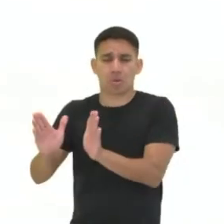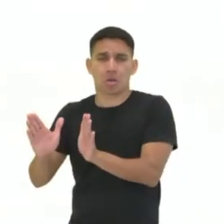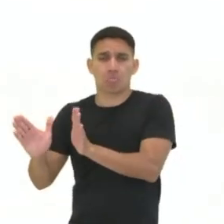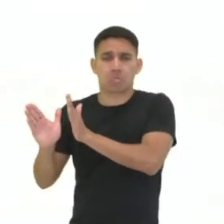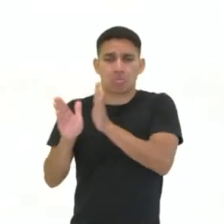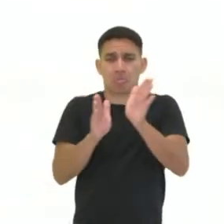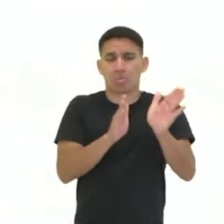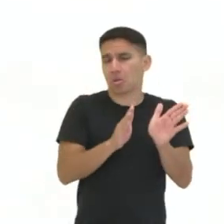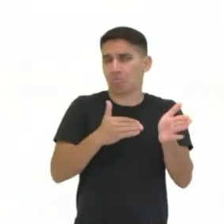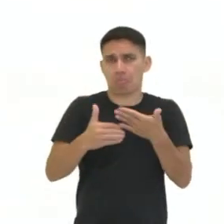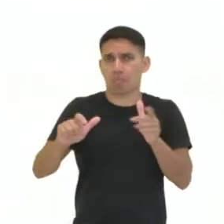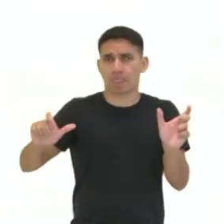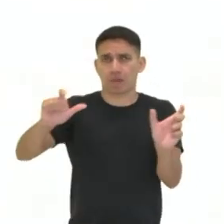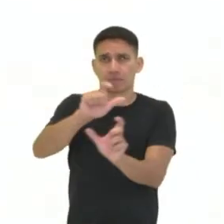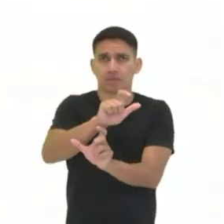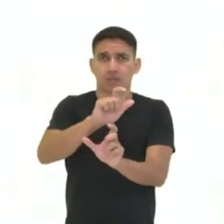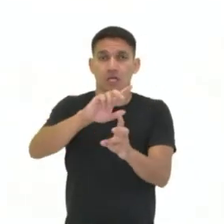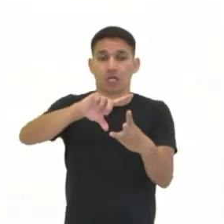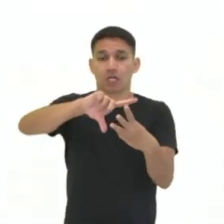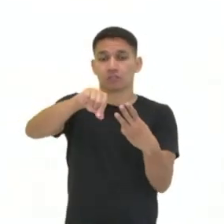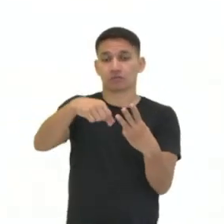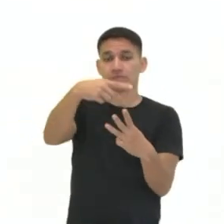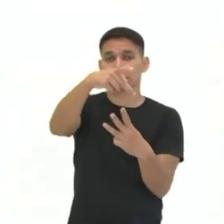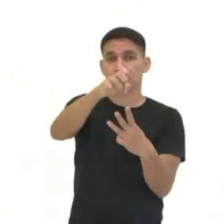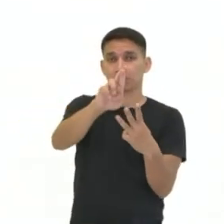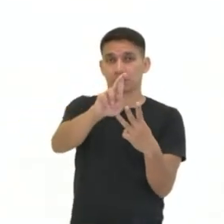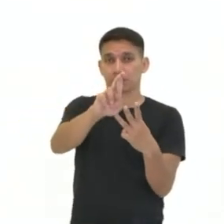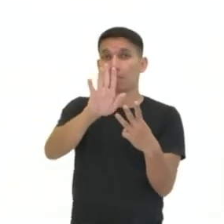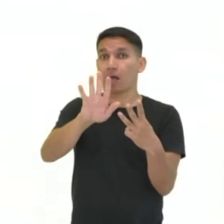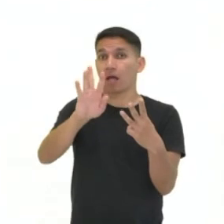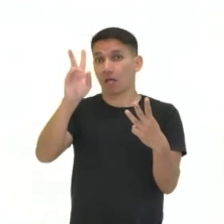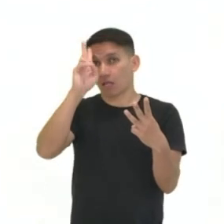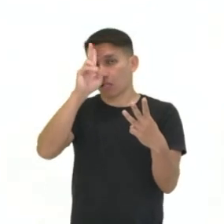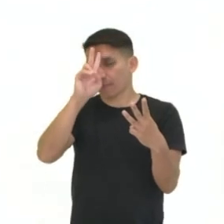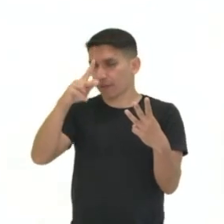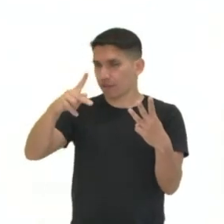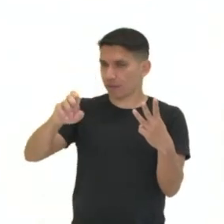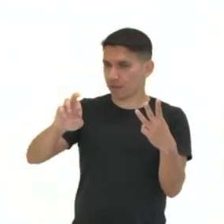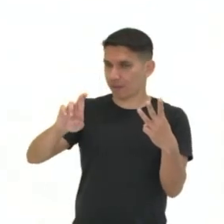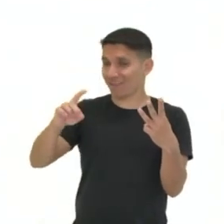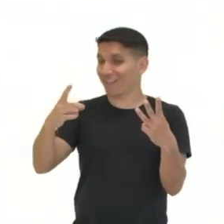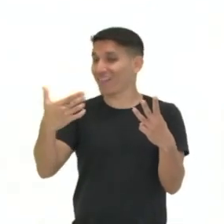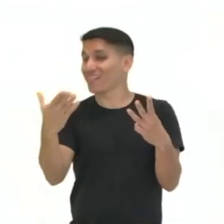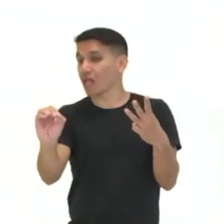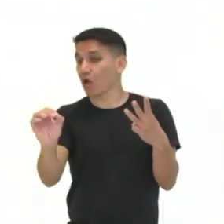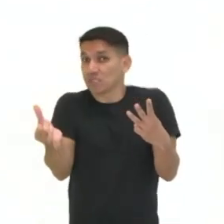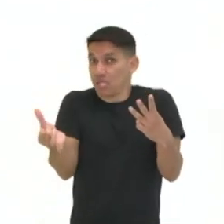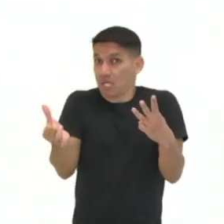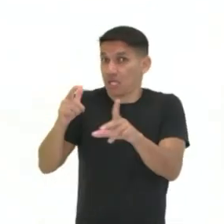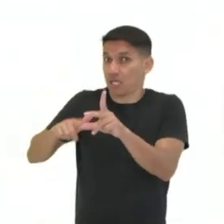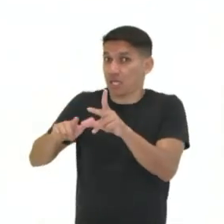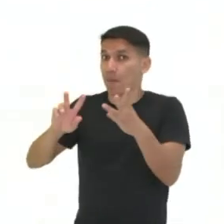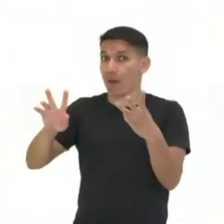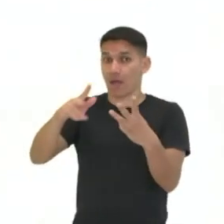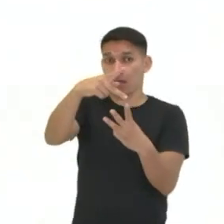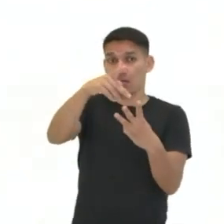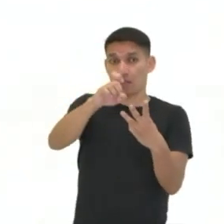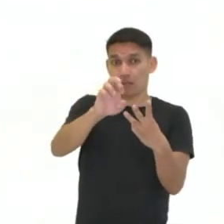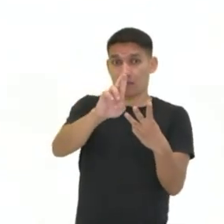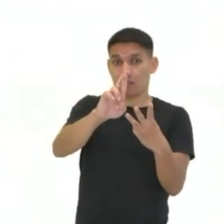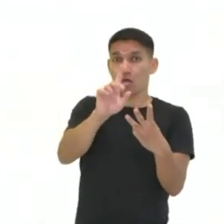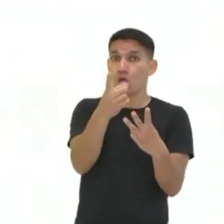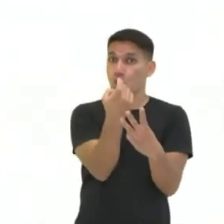palavra perdão tem 6 letras. Considerando per em uma só letra, temos